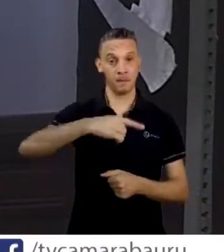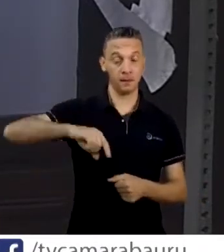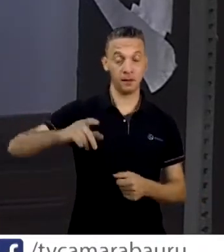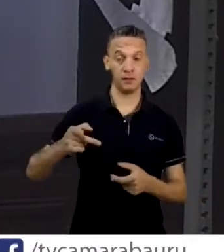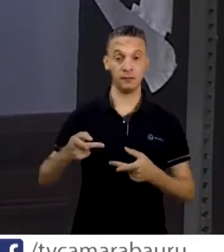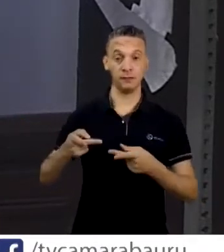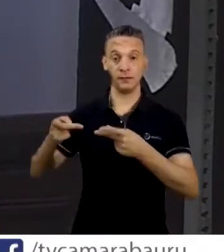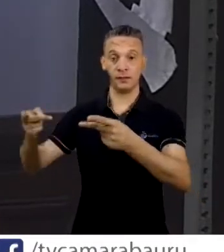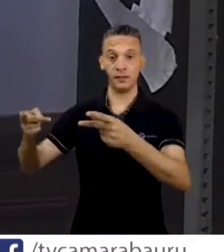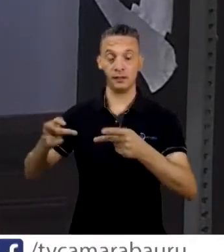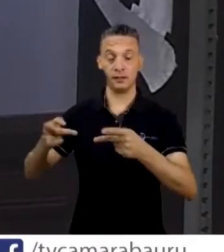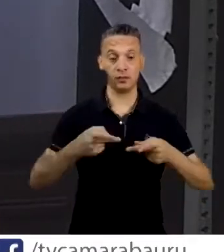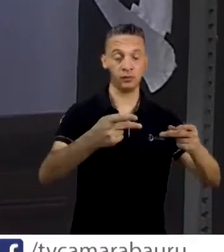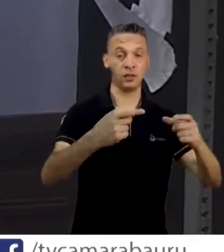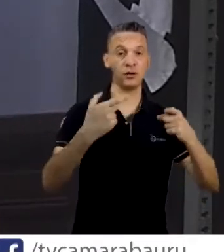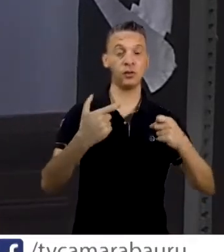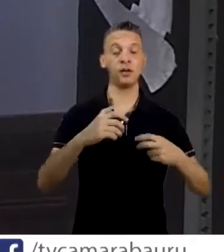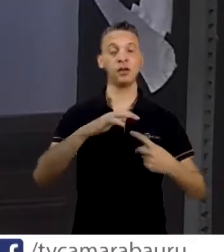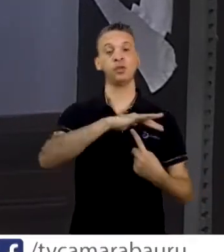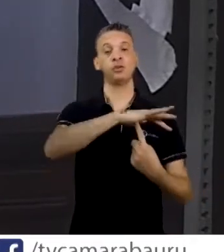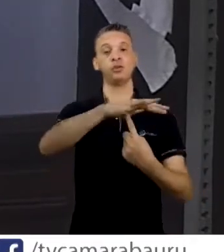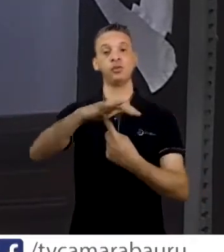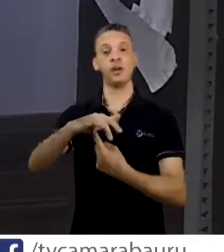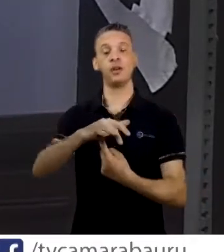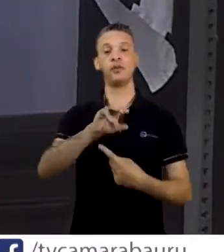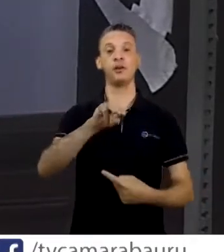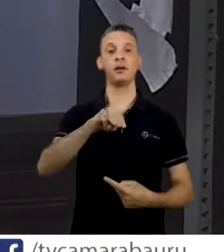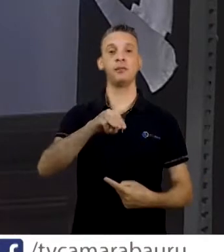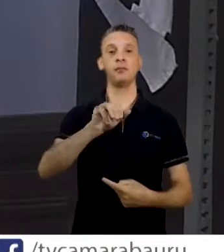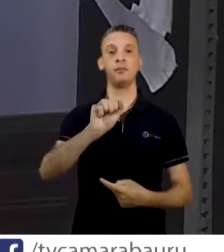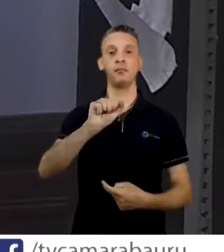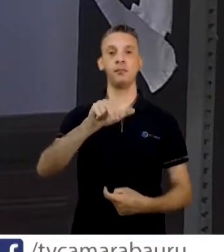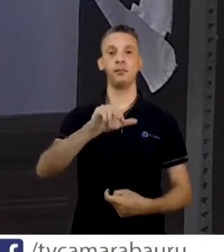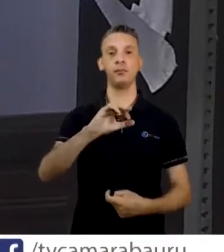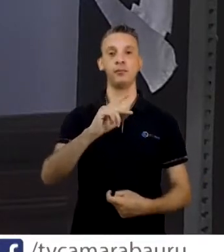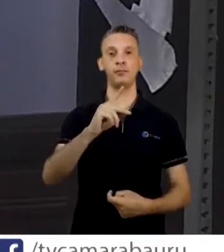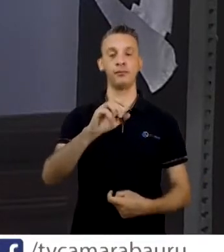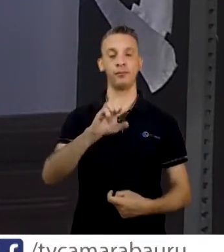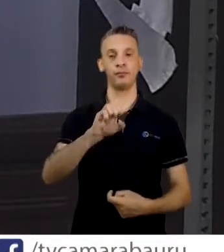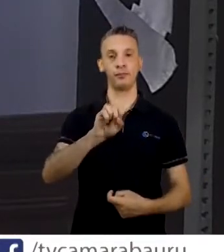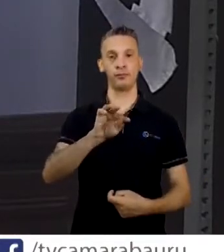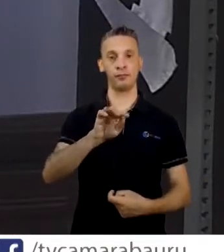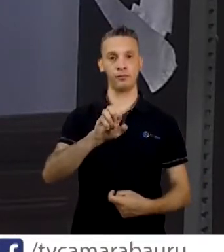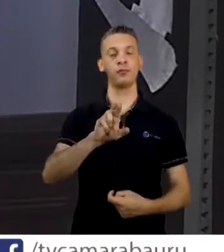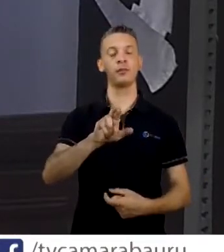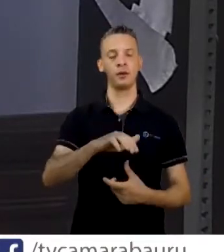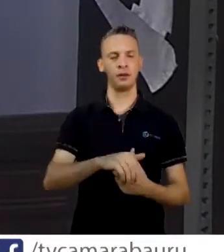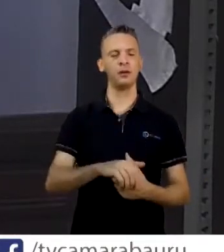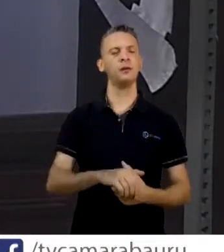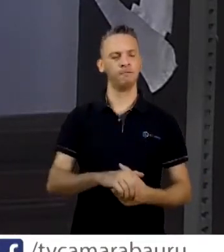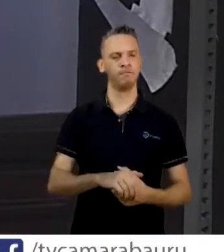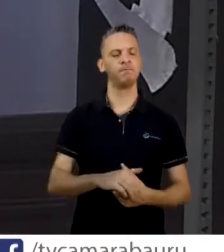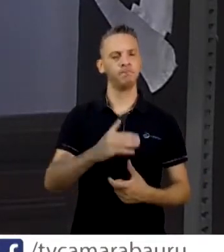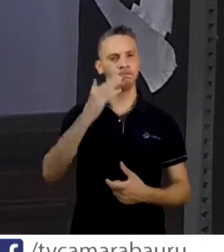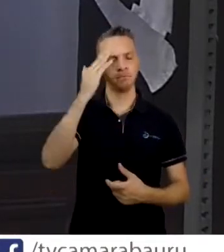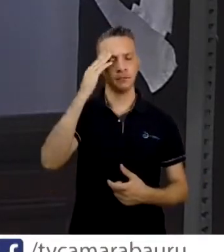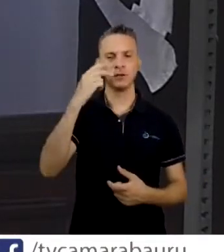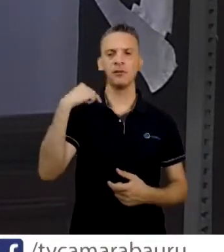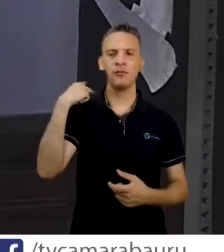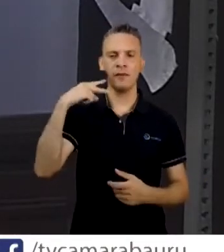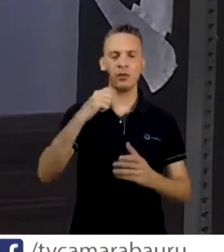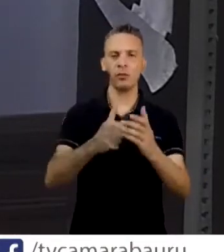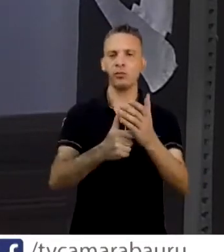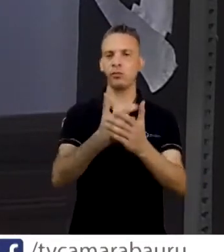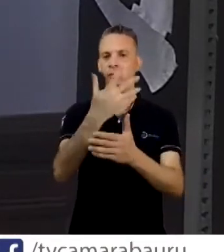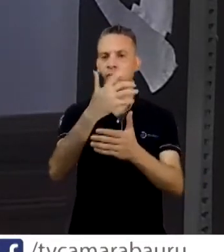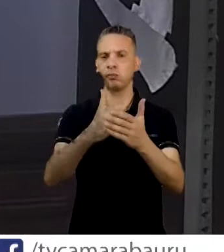Jardim Manchester e há várias, não somente desse vereador, outros colegas dessa casa também, têm se manifestado sempre em